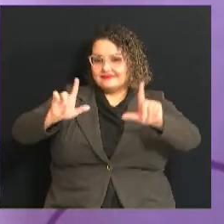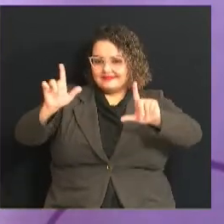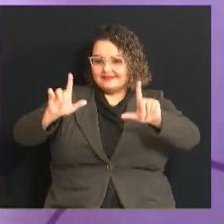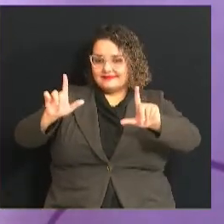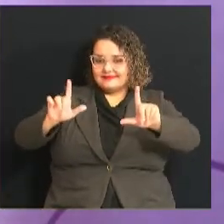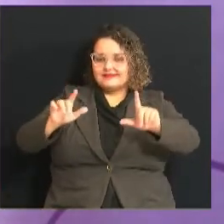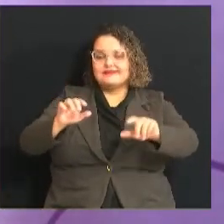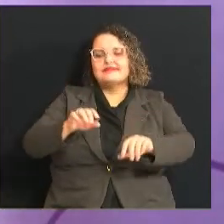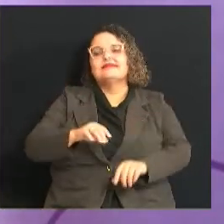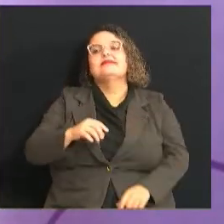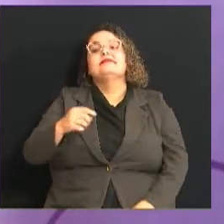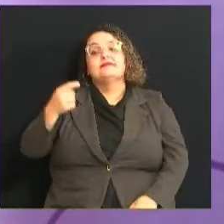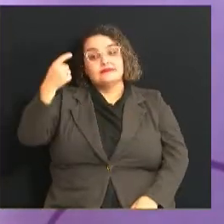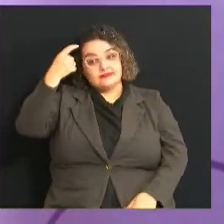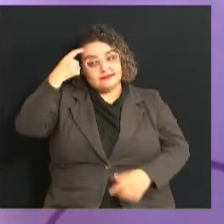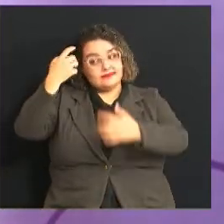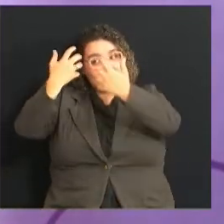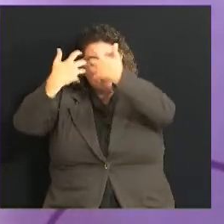ela é neurologista,